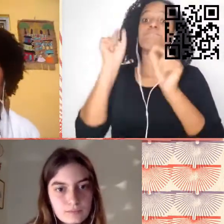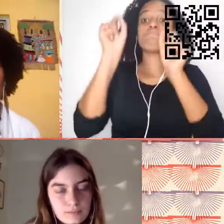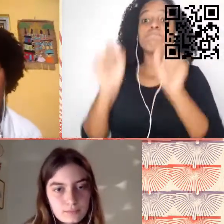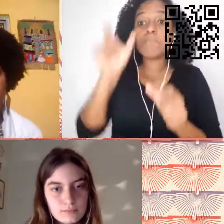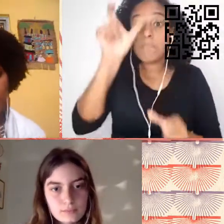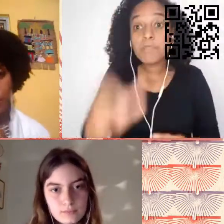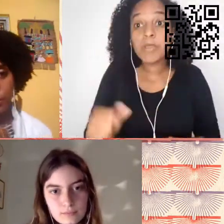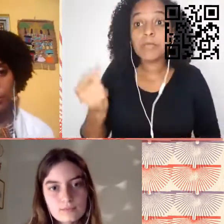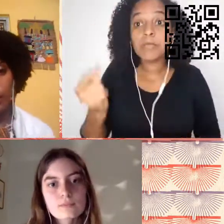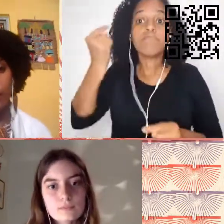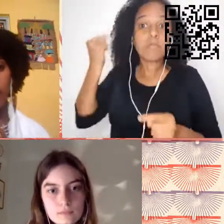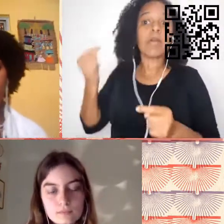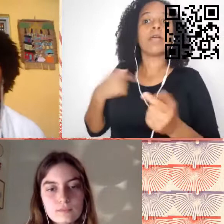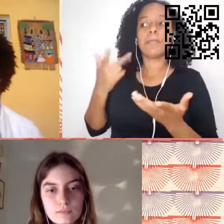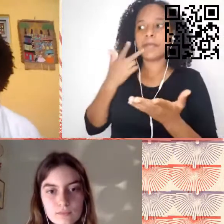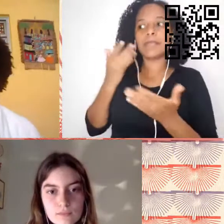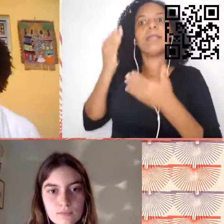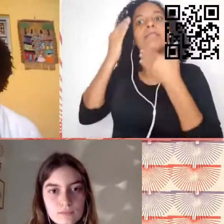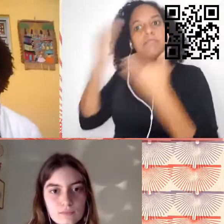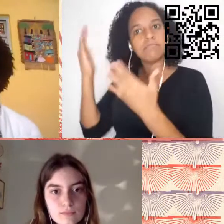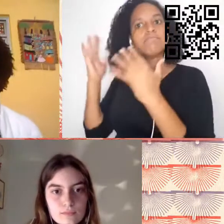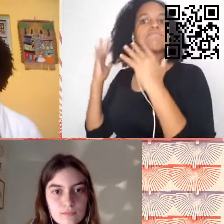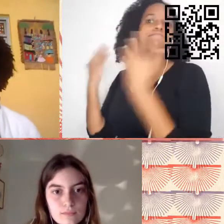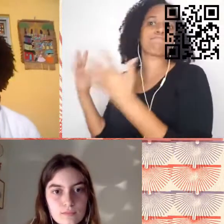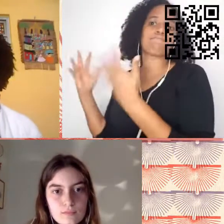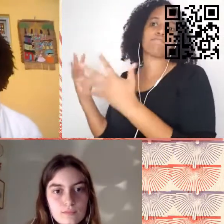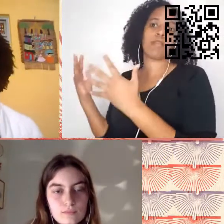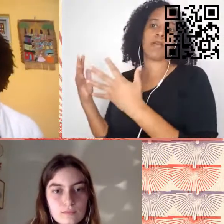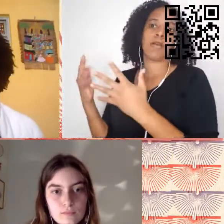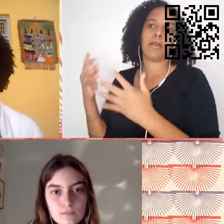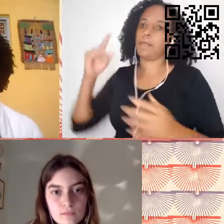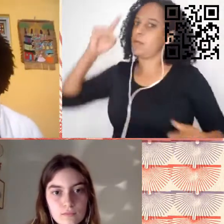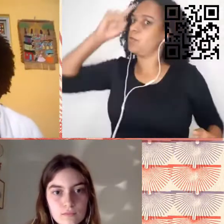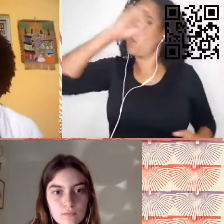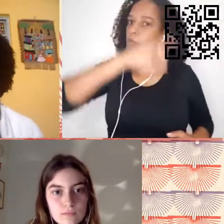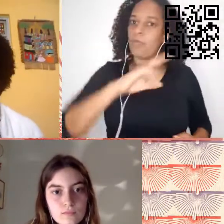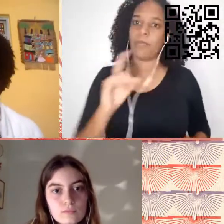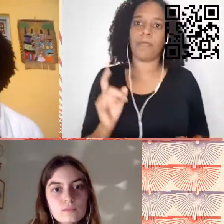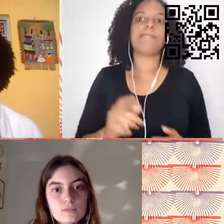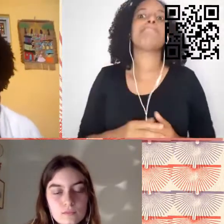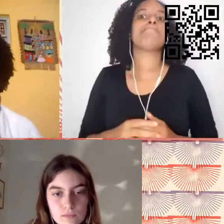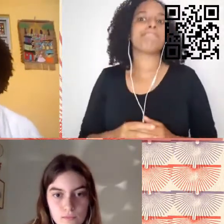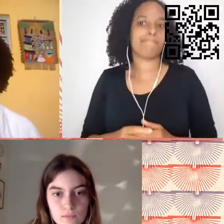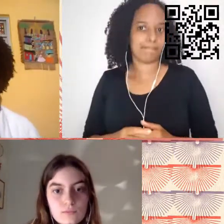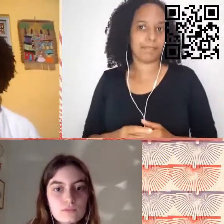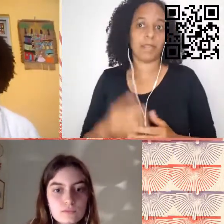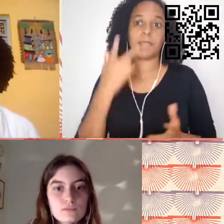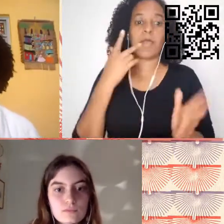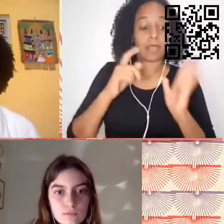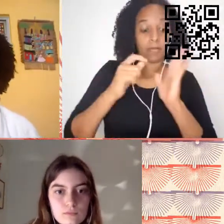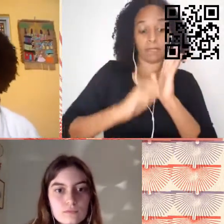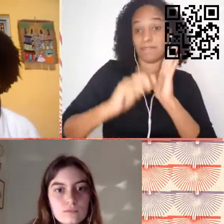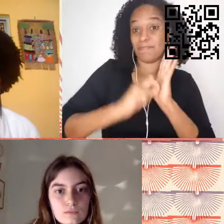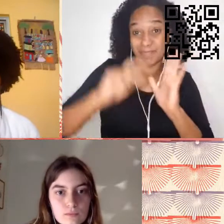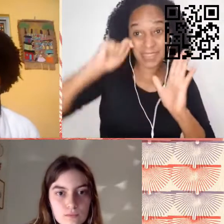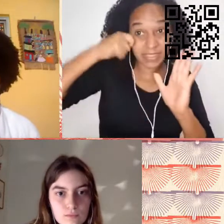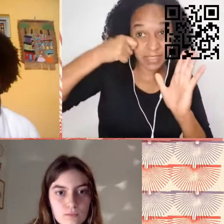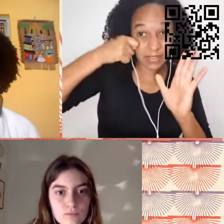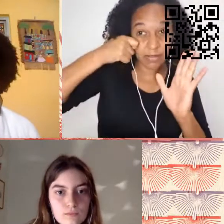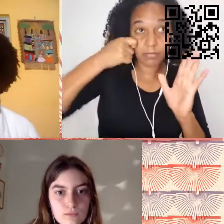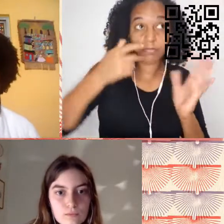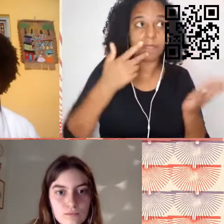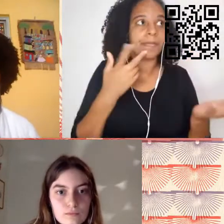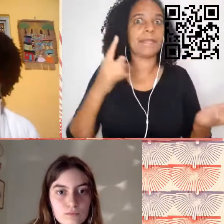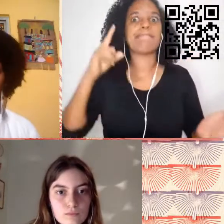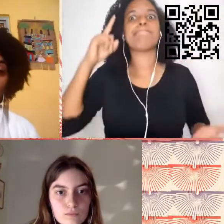não é um caminho fácil, né? No caminho de uma escritora negra, a gente tem muito percalço, a gente tem que superar vários estereótipos,